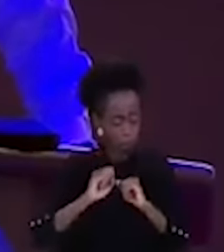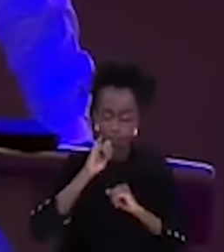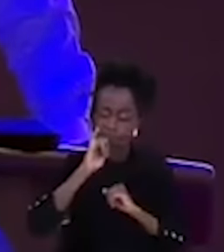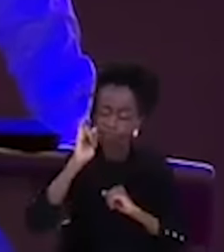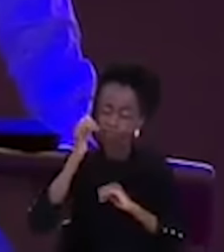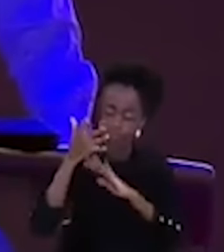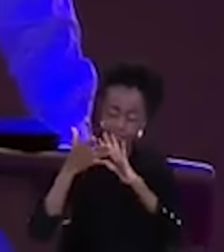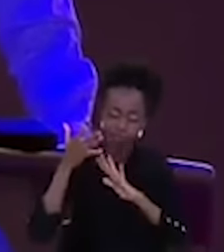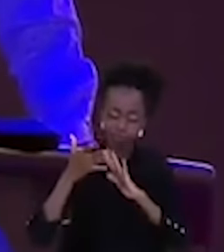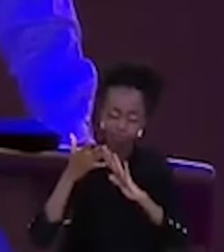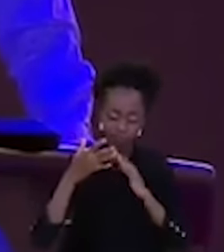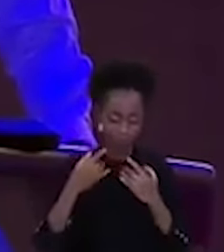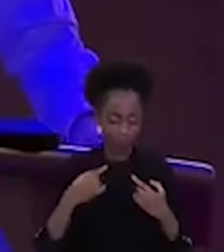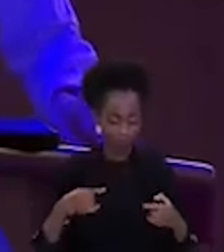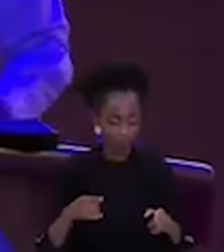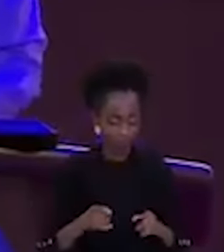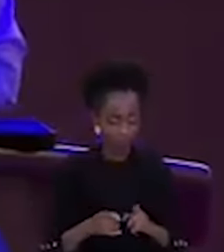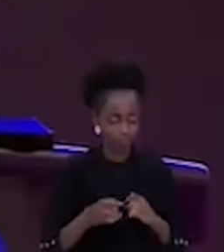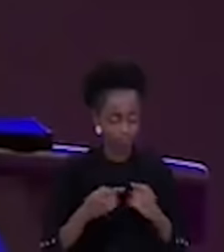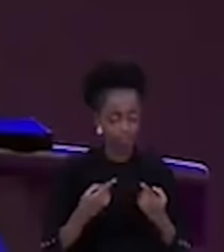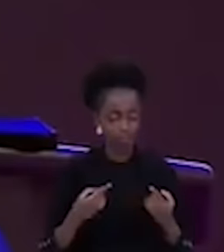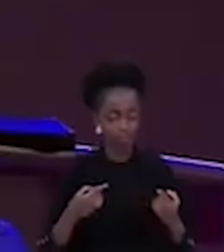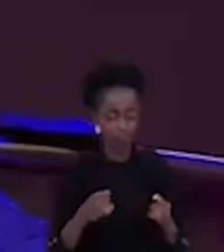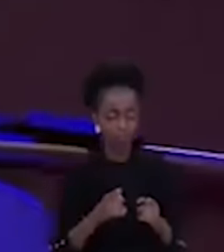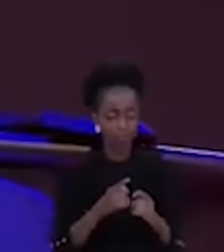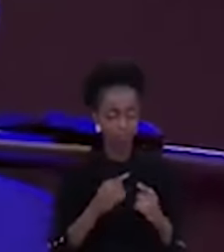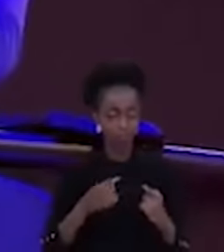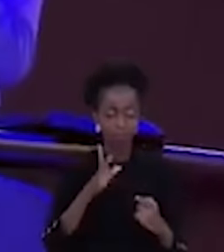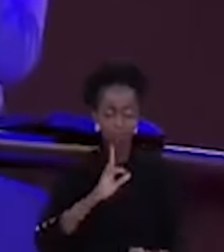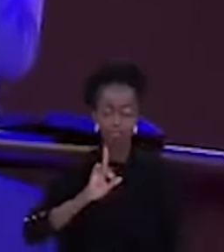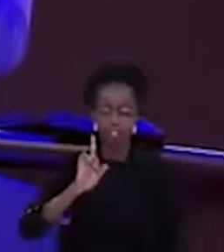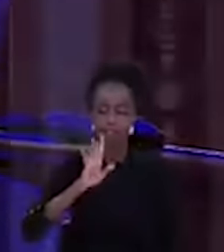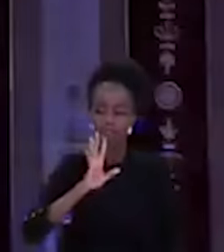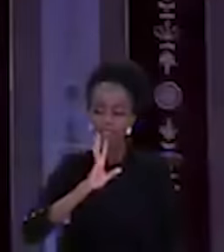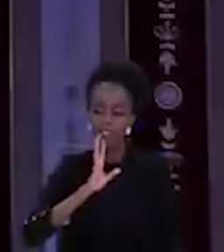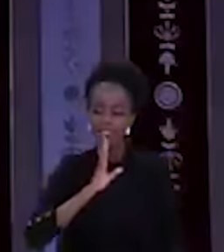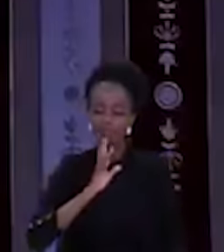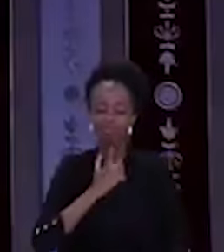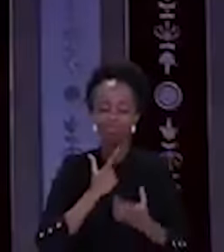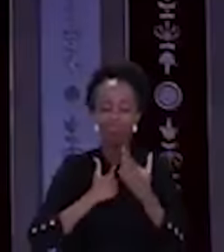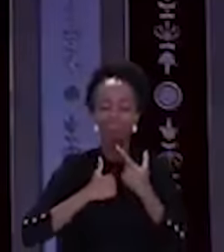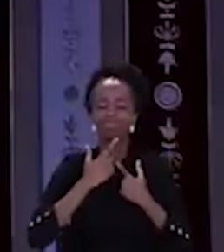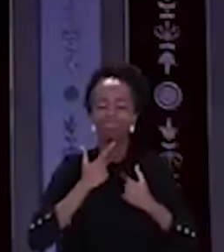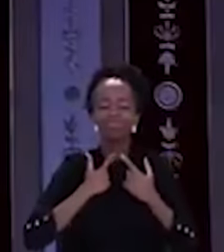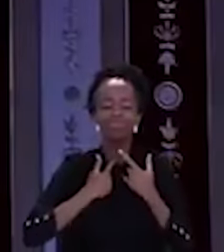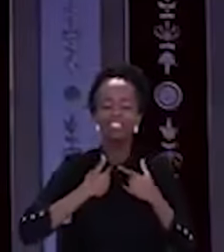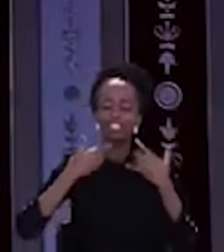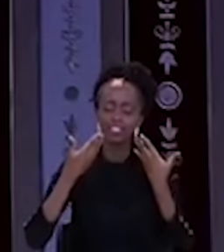ele: conheces meu querer, conheces minha